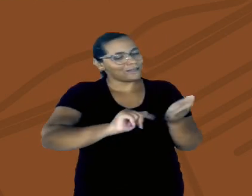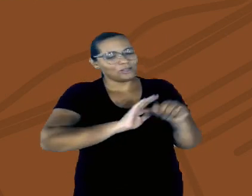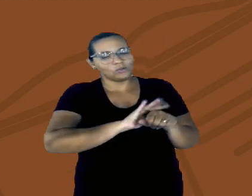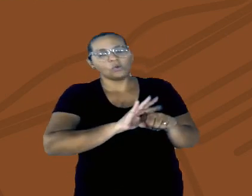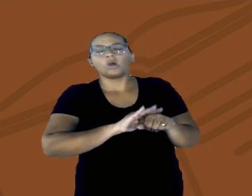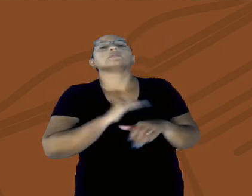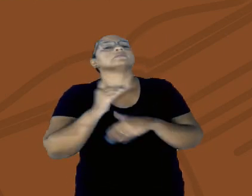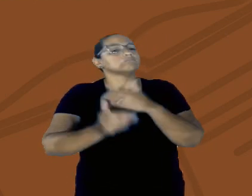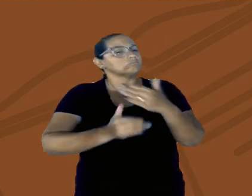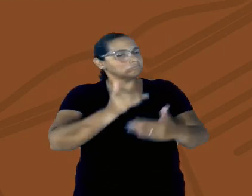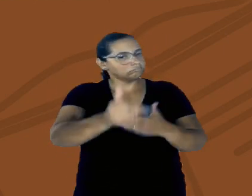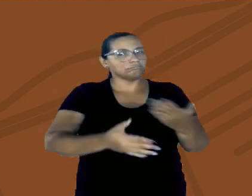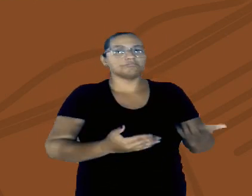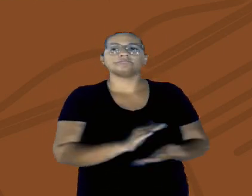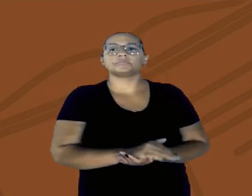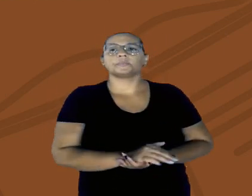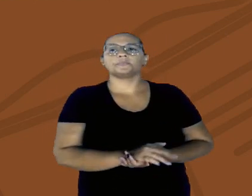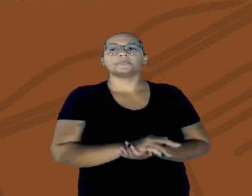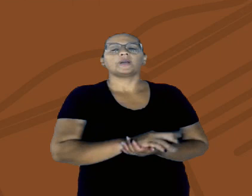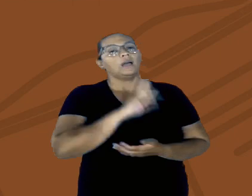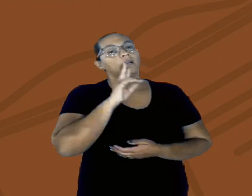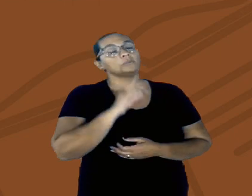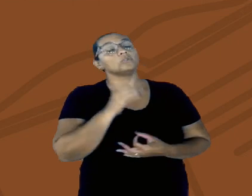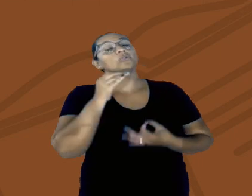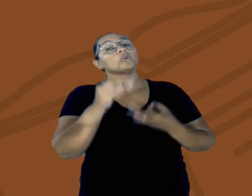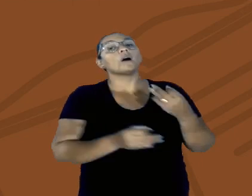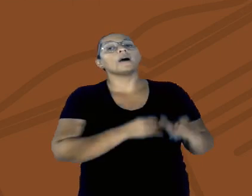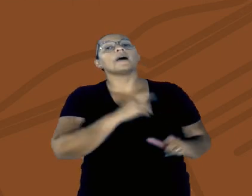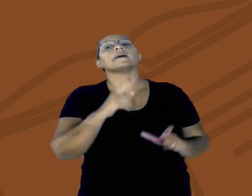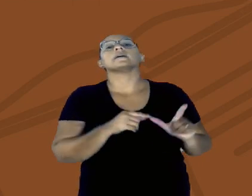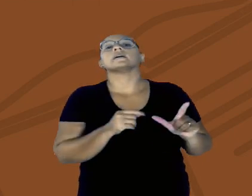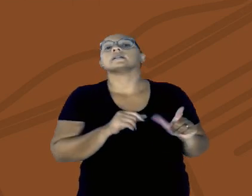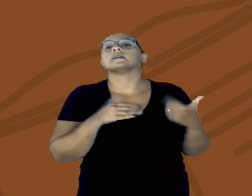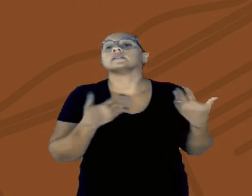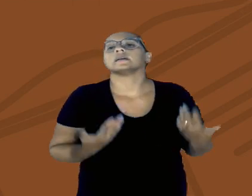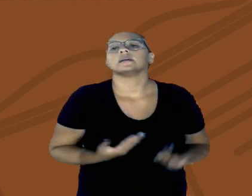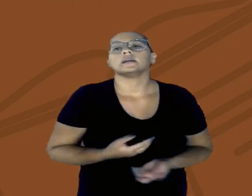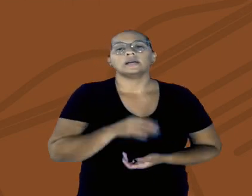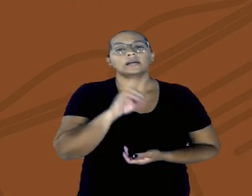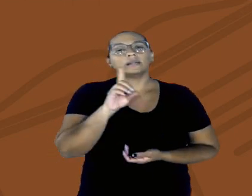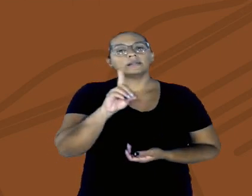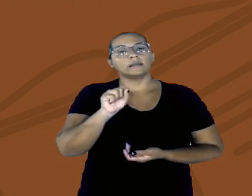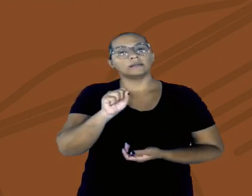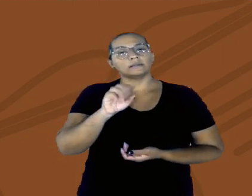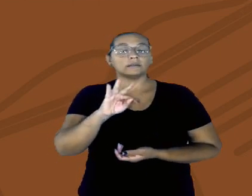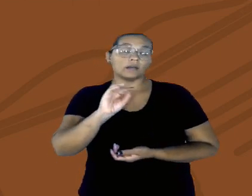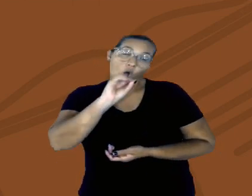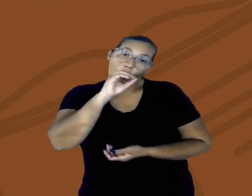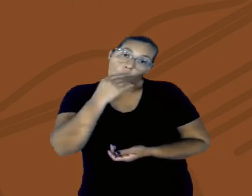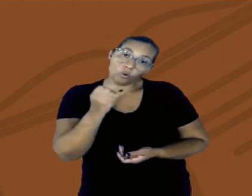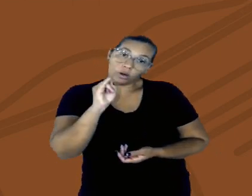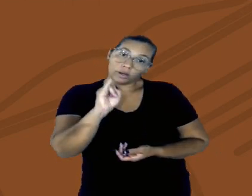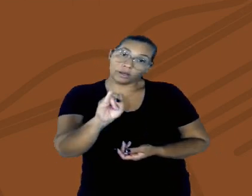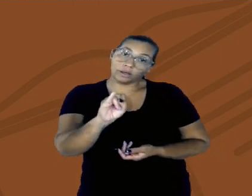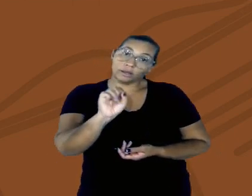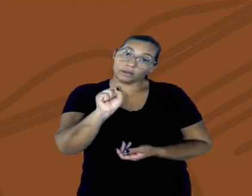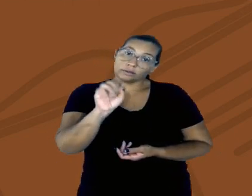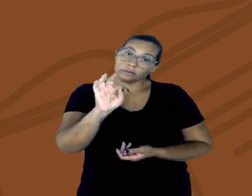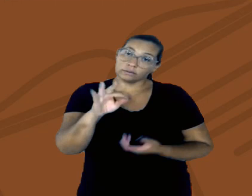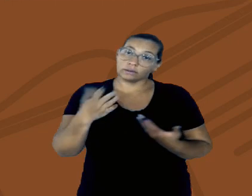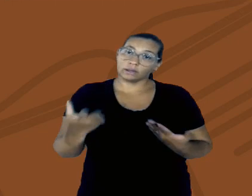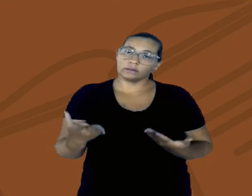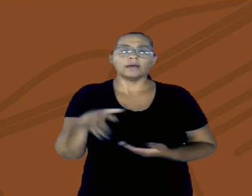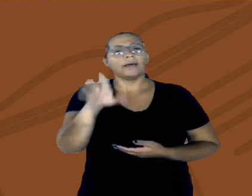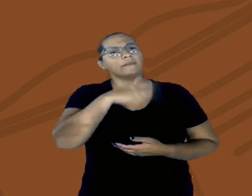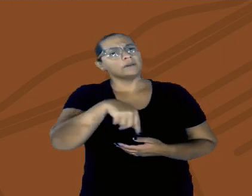transmissíveis. Então, a resposta à letra B, DSTs ou ISTs. Cita exemplos? Então,